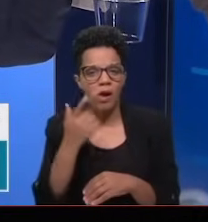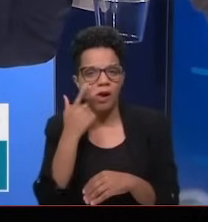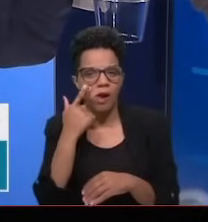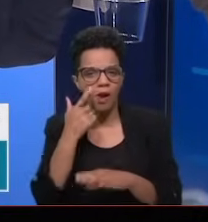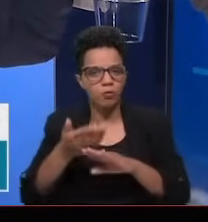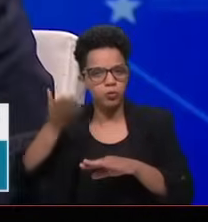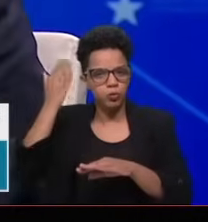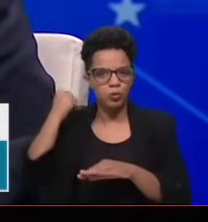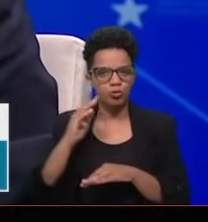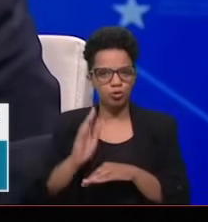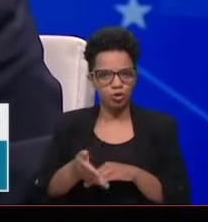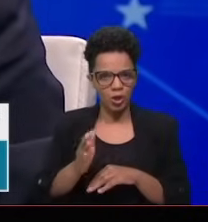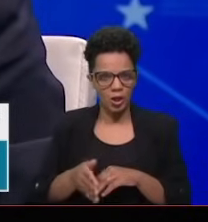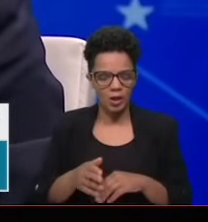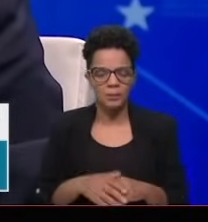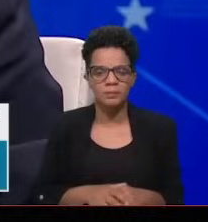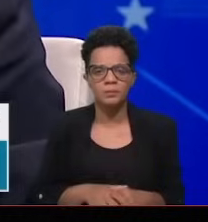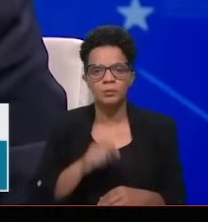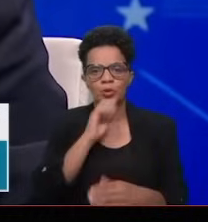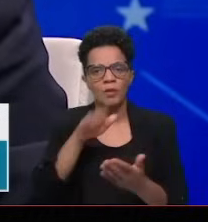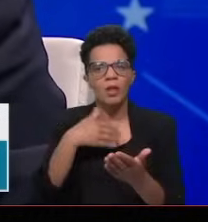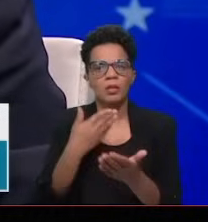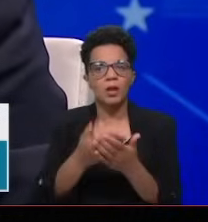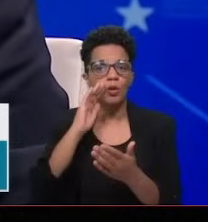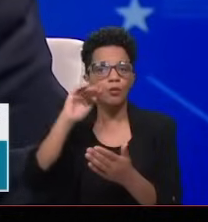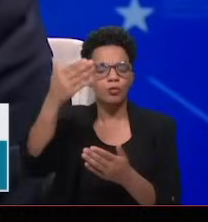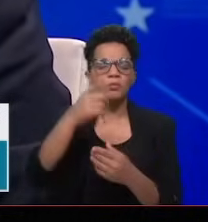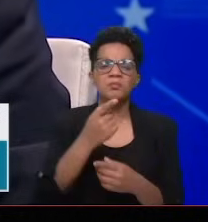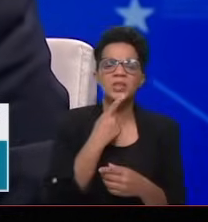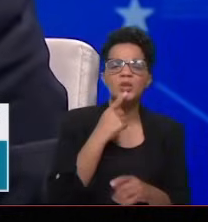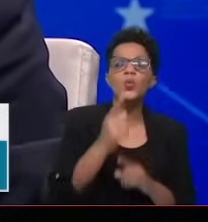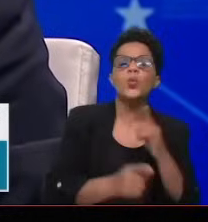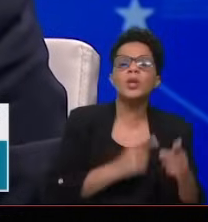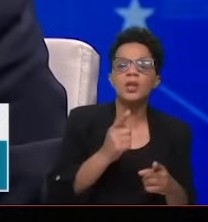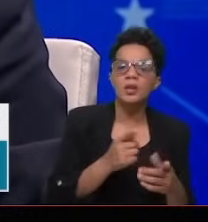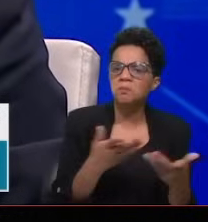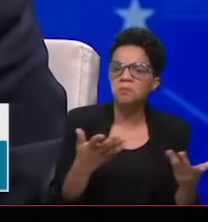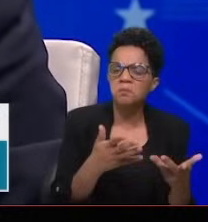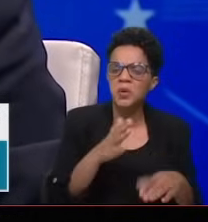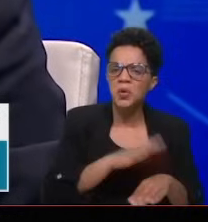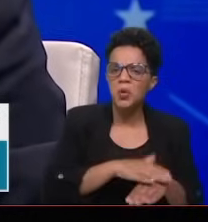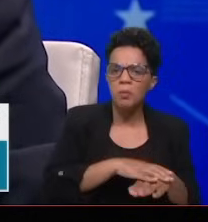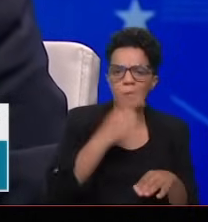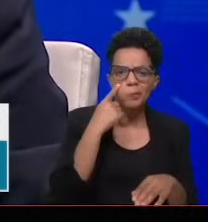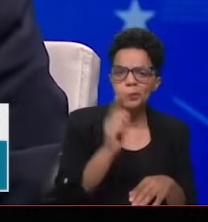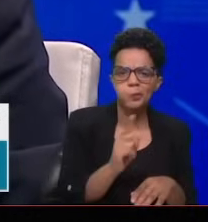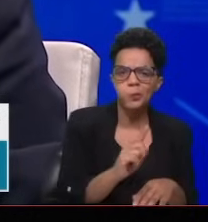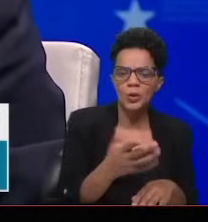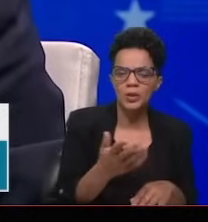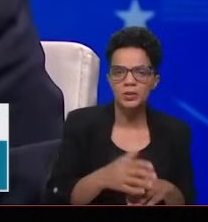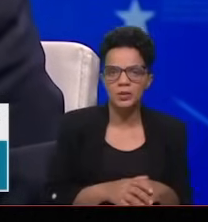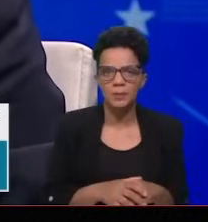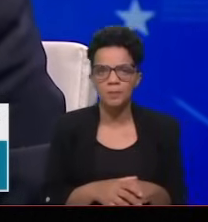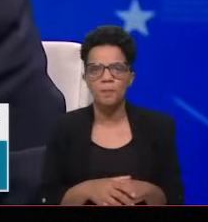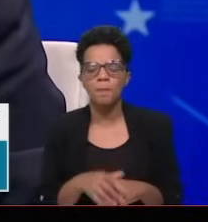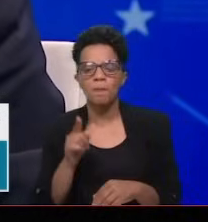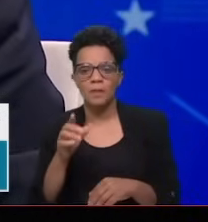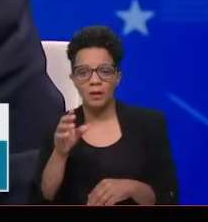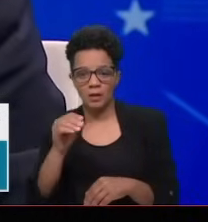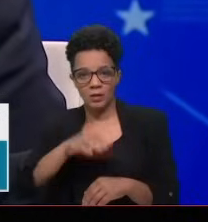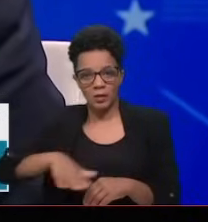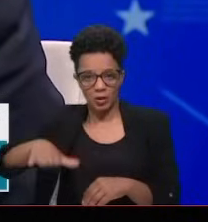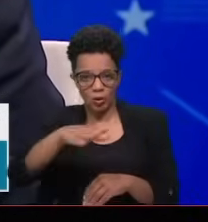passado e que eventualmente podia resultar no futuro isso traduzia-se em quê para quem não tem se calhar tanto integridade territorial da